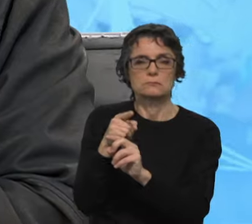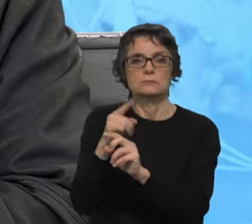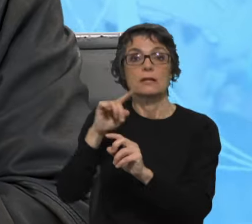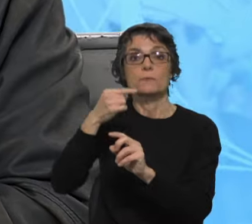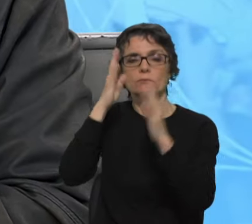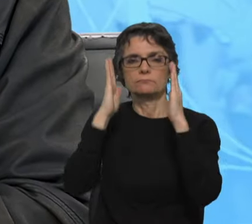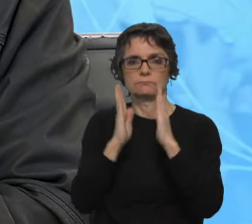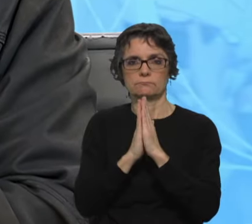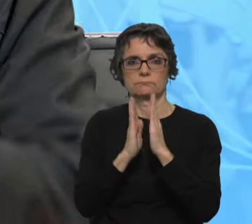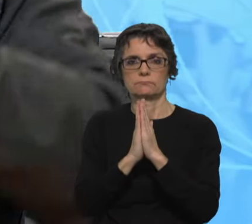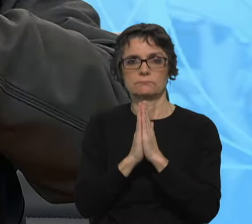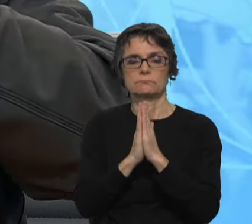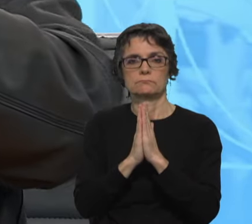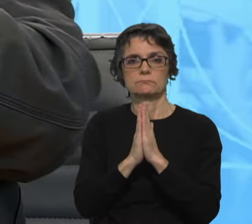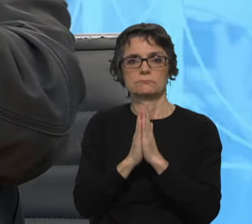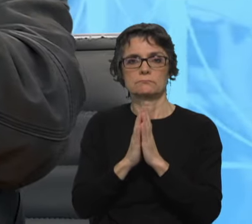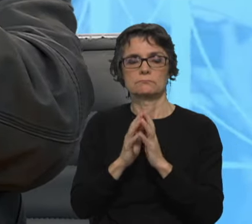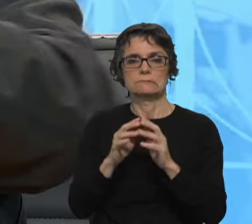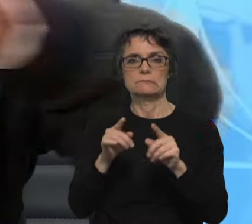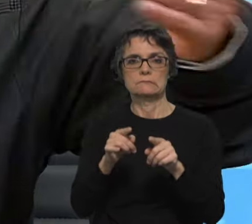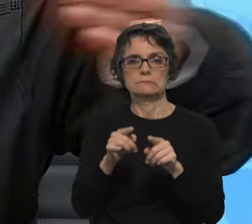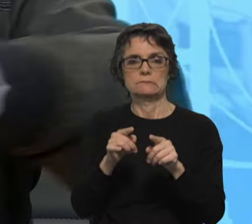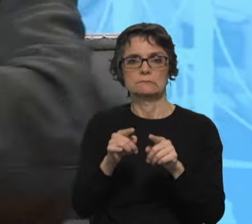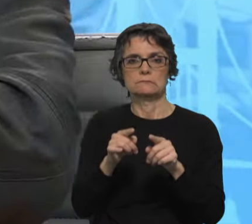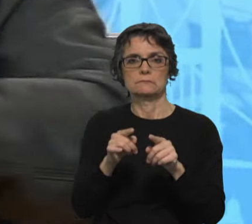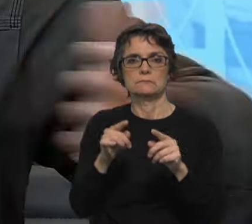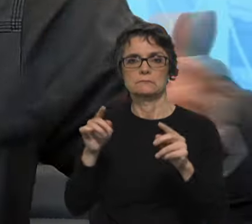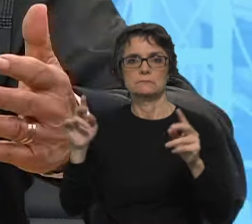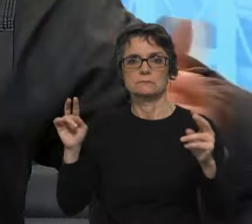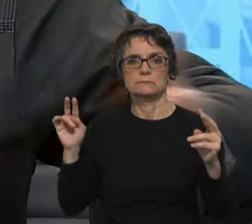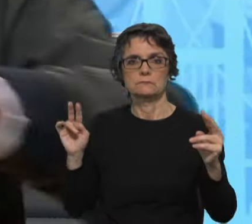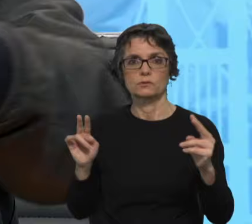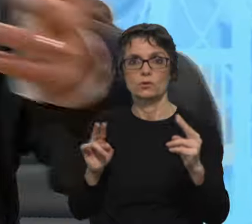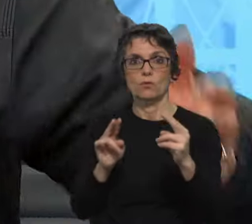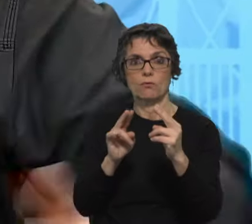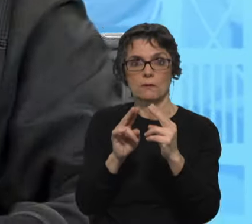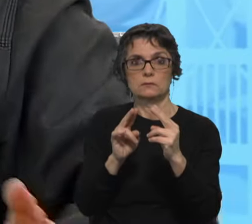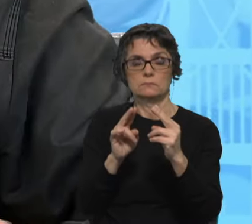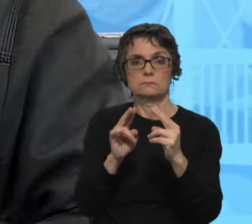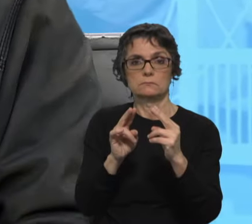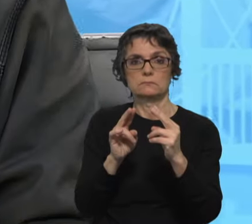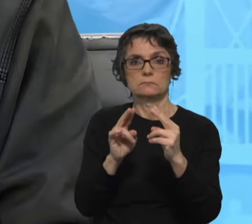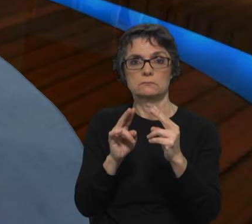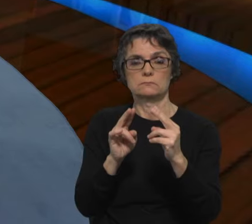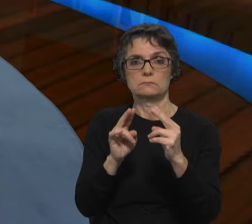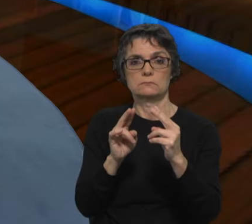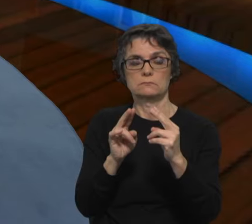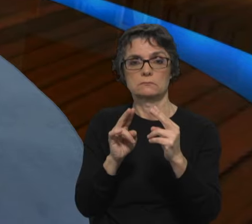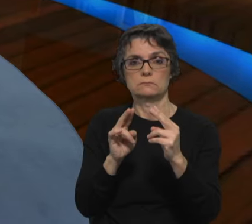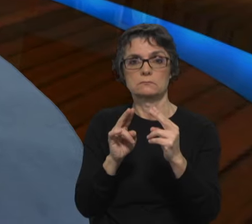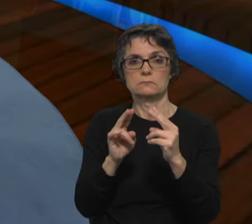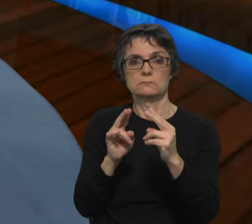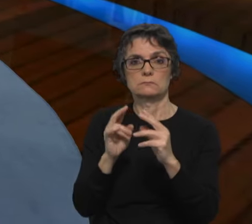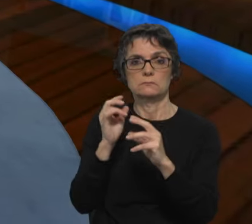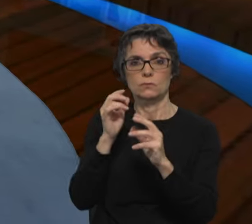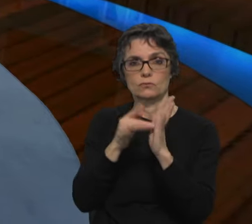virgem em frente não é que numa encruzilhada isso em todas as localidades e em que em que em que